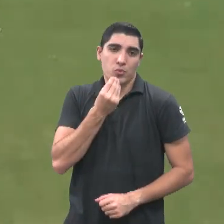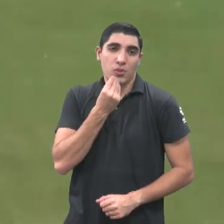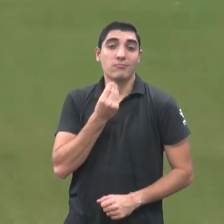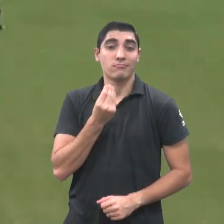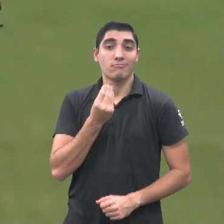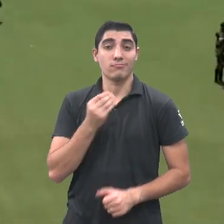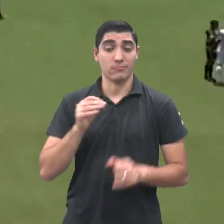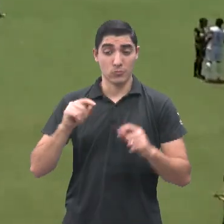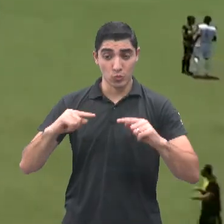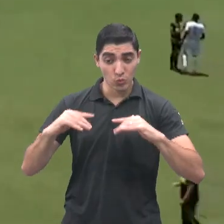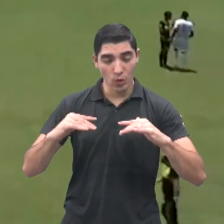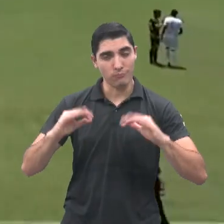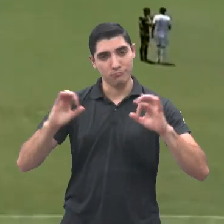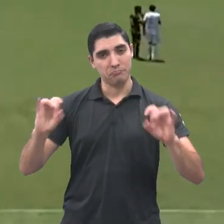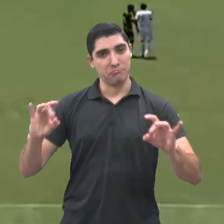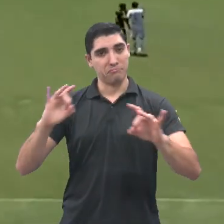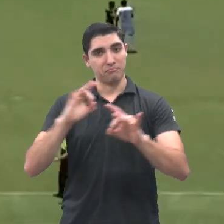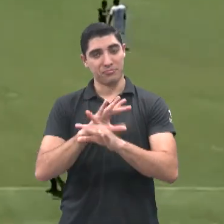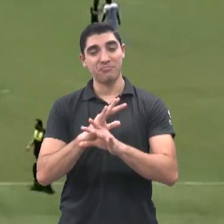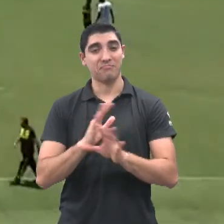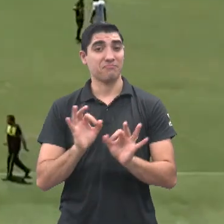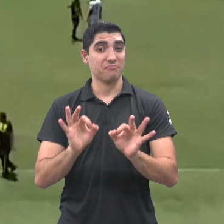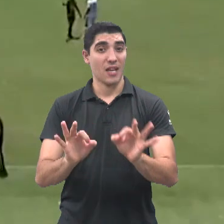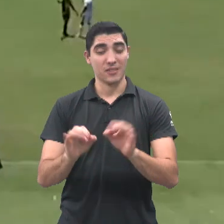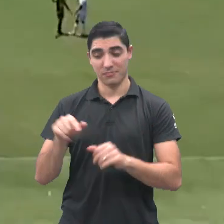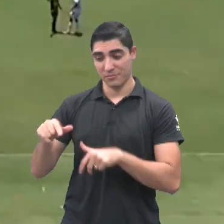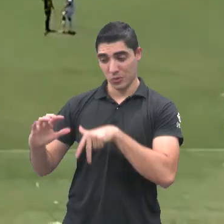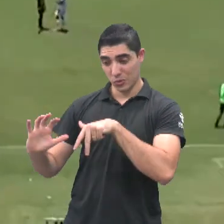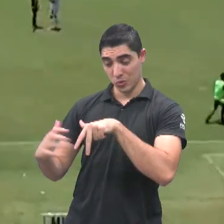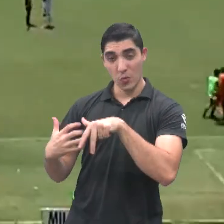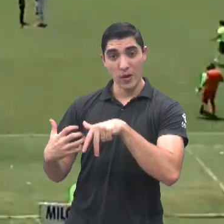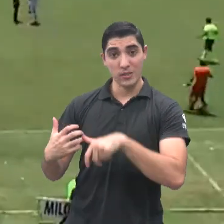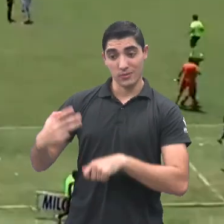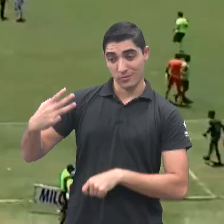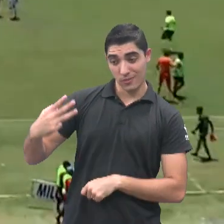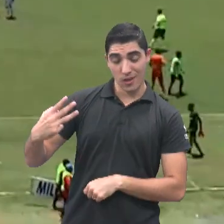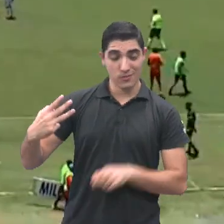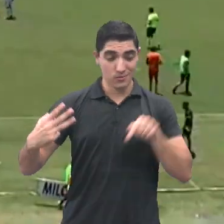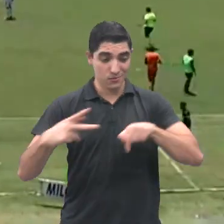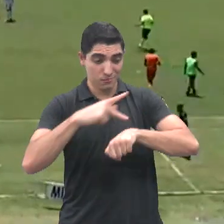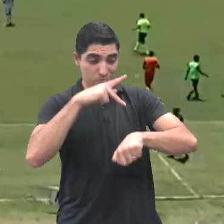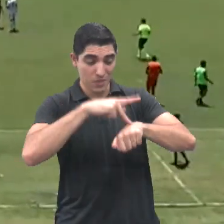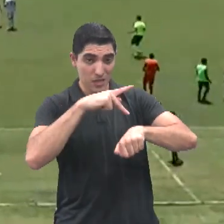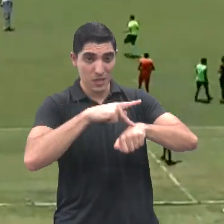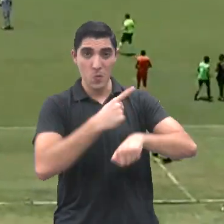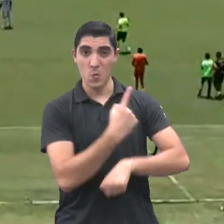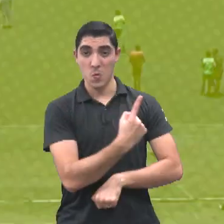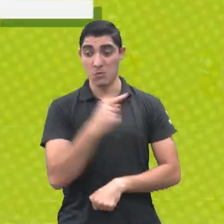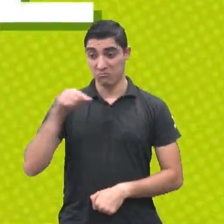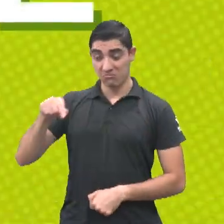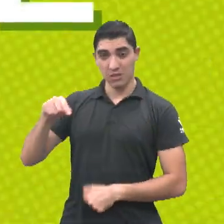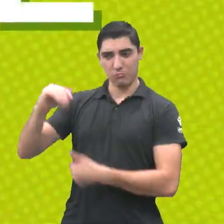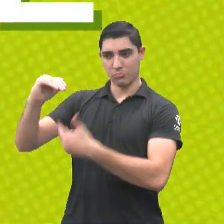Final no estádio Joaquinzão em Taubaté. Joseense agora vice-líder 3, Penapolense 1.